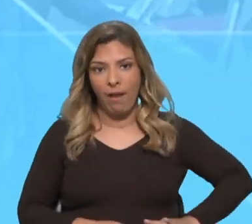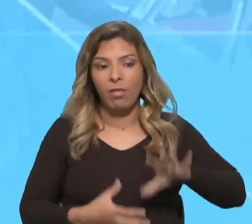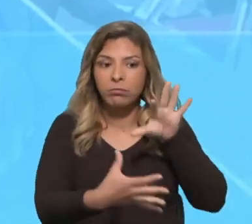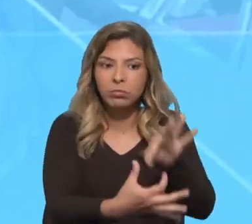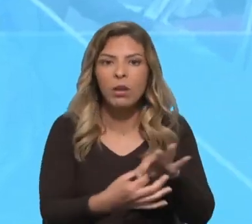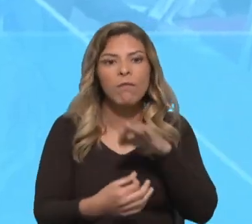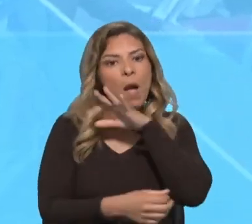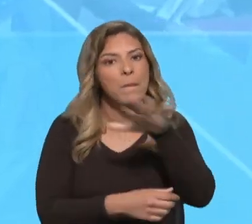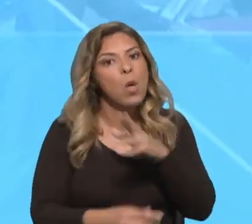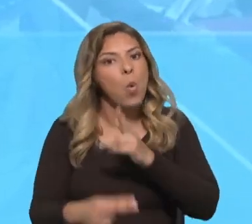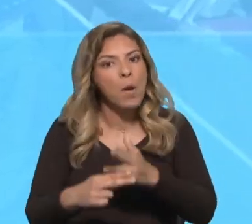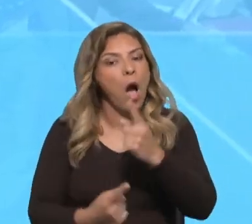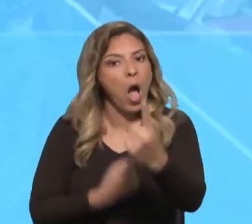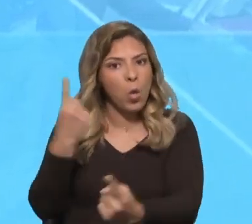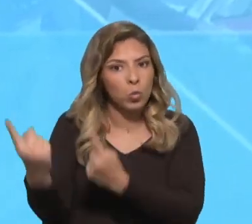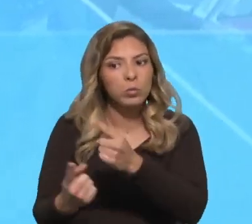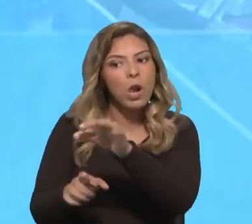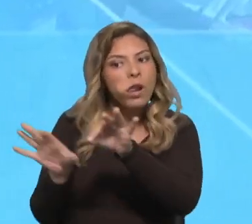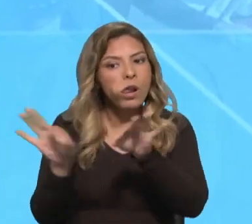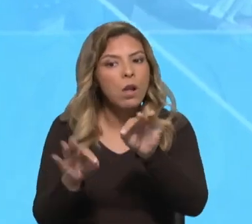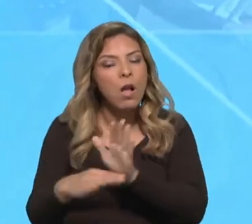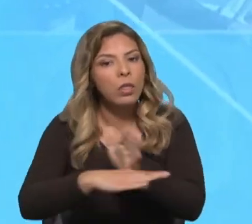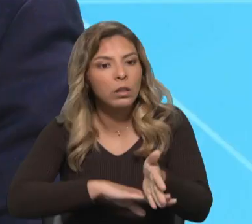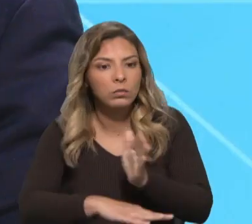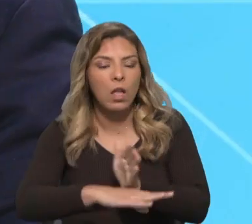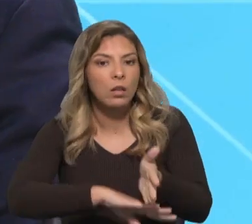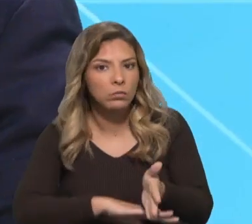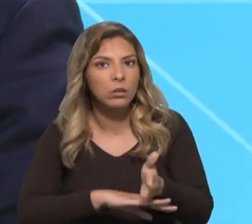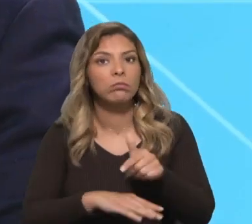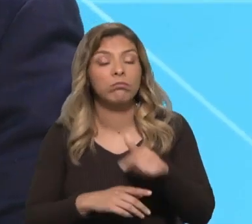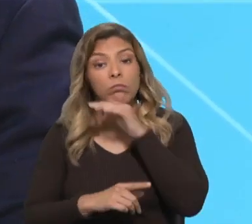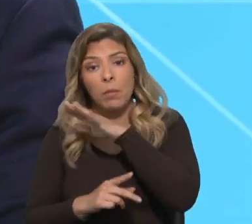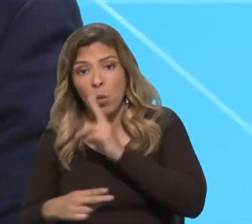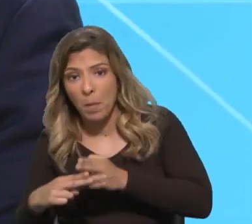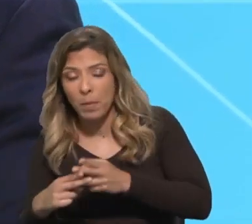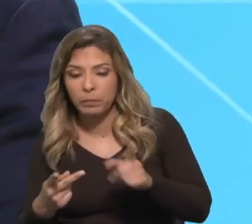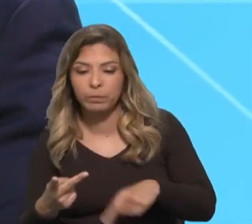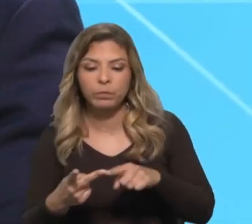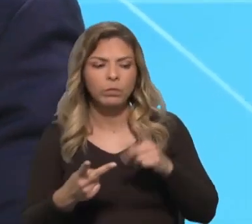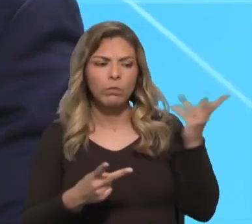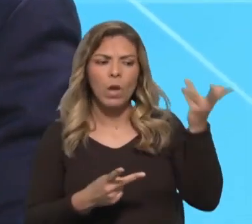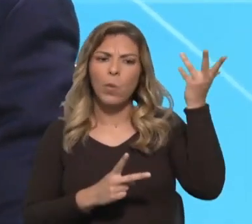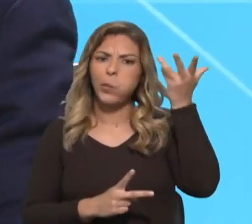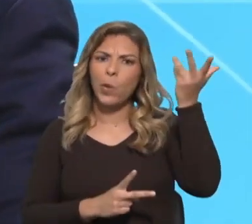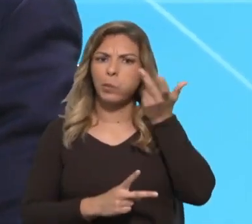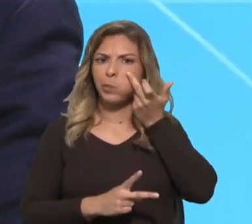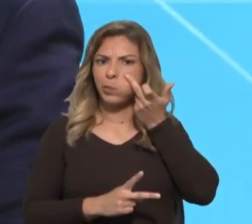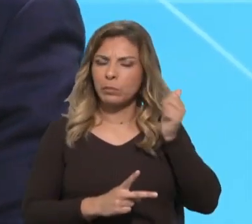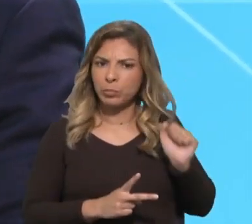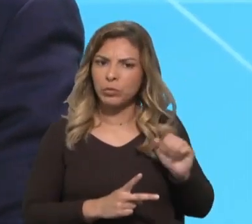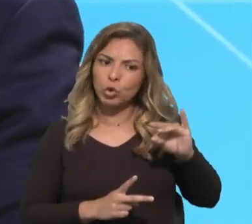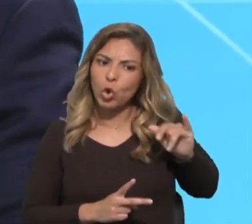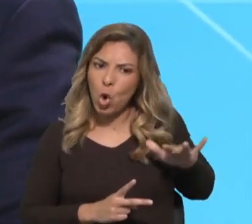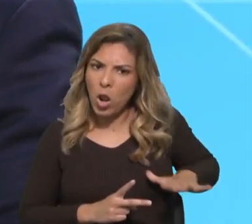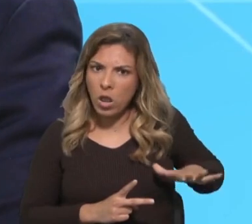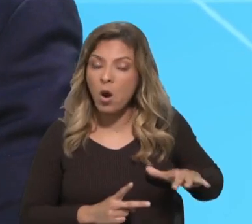famílias romanas que tentavam interferir nesse processo. Famílias romanas, elites locais, também de